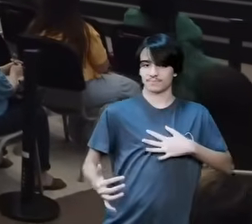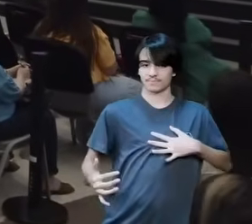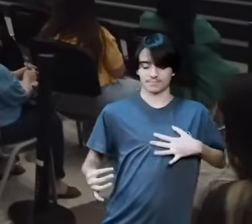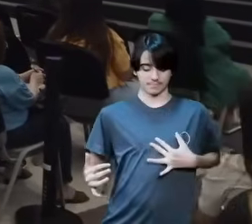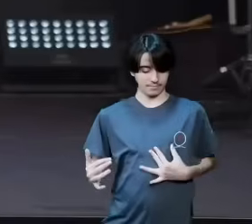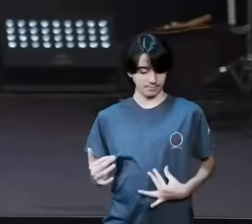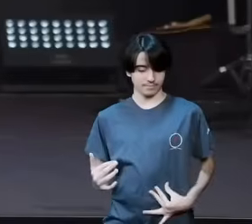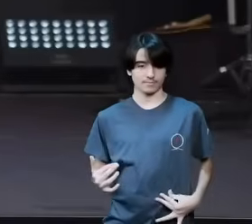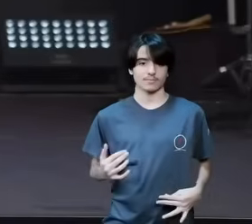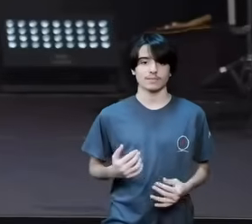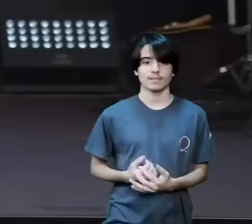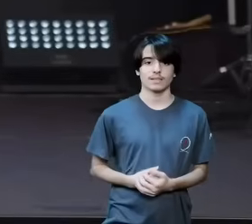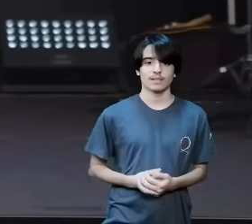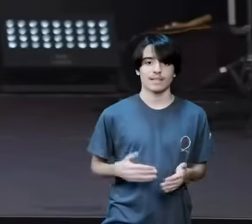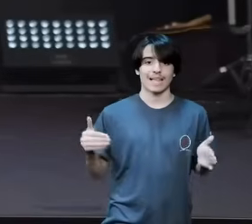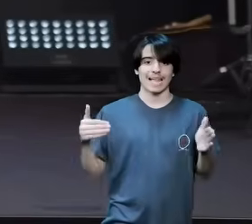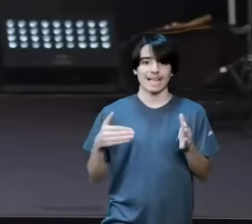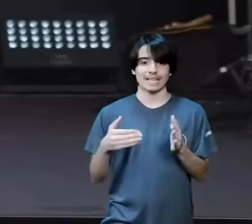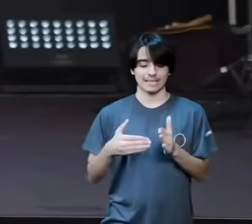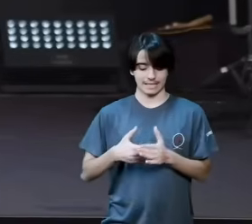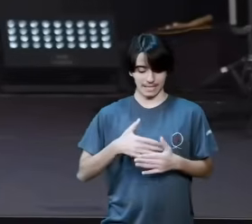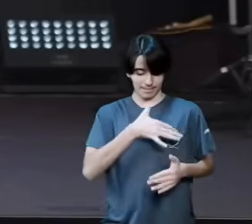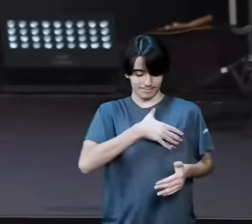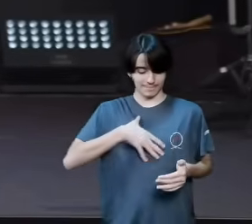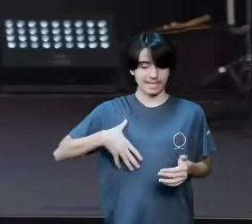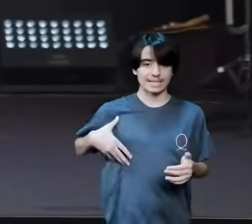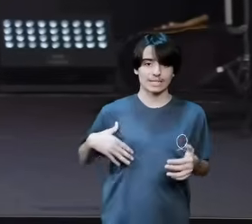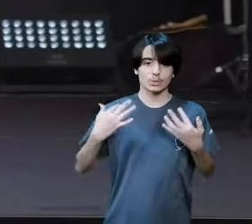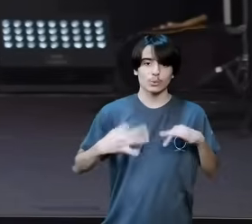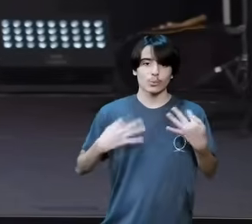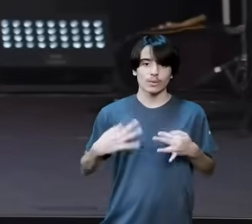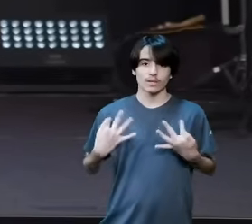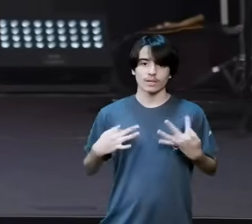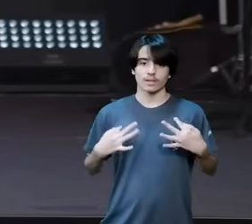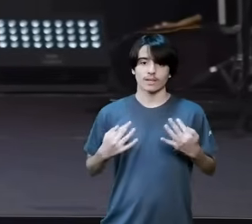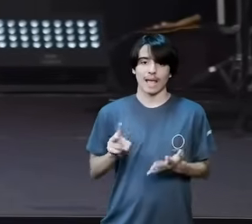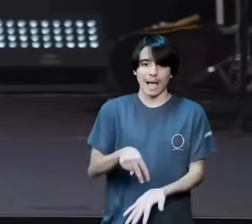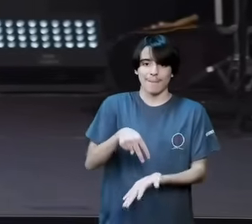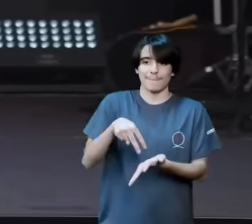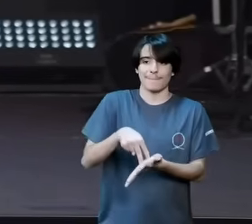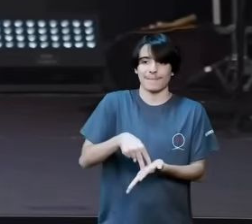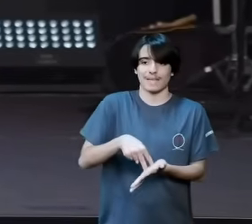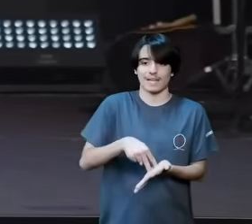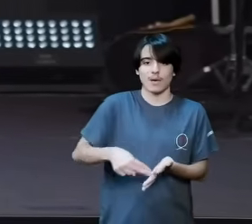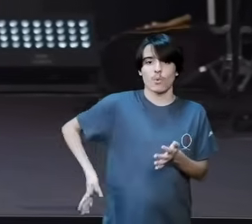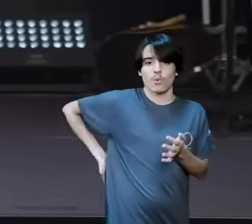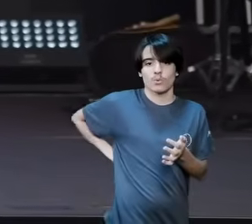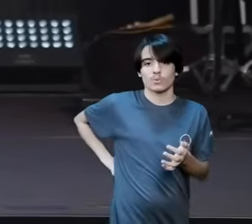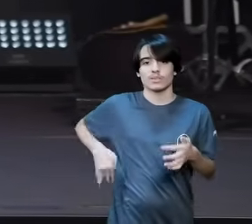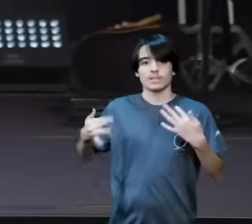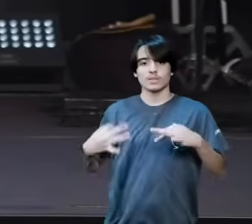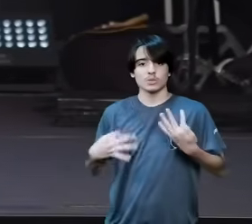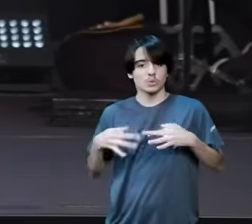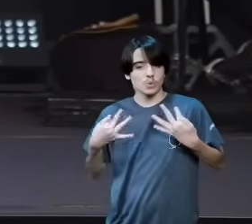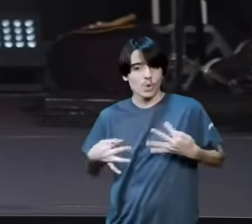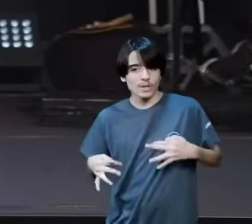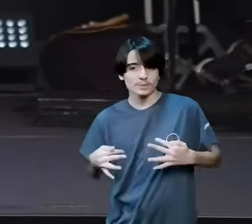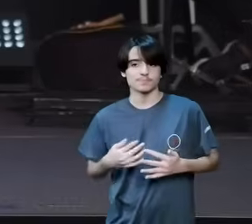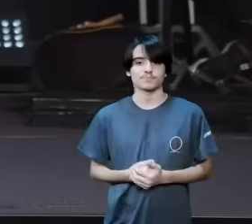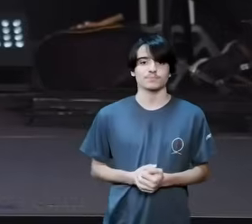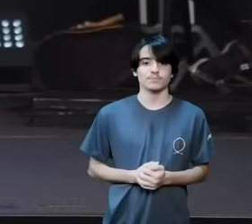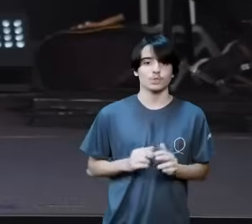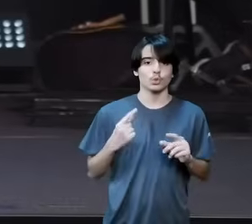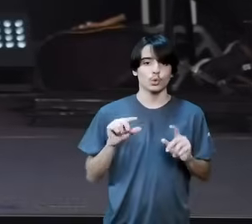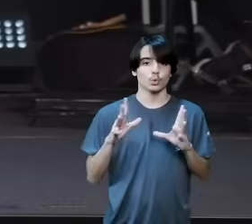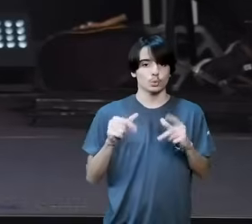aqui, até a caixa torácica vai doer. Por estar de pé vai afetar a sua coluna, e então o ciático vai começar a apertar. Tudo